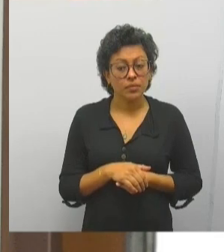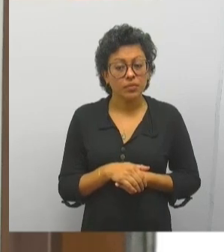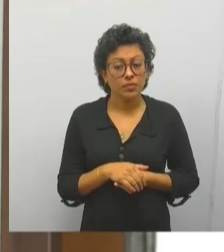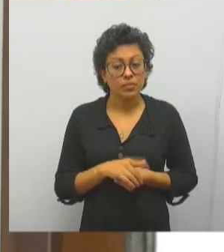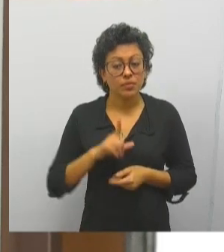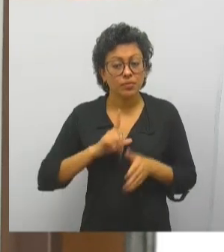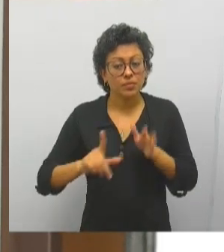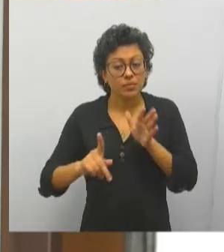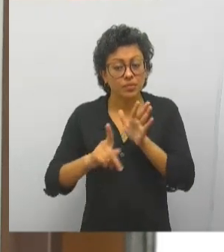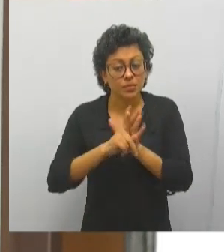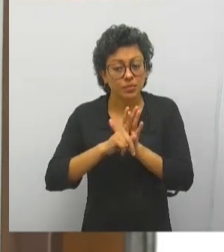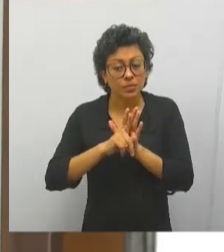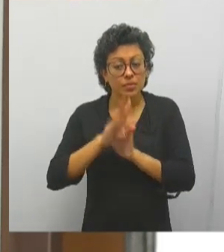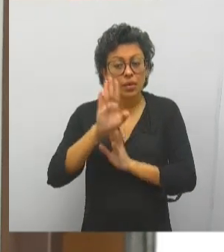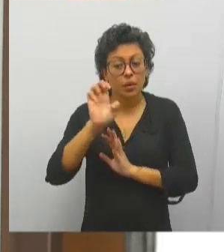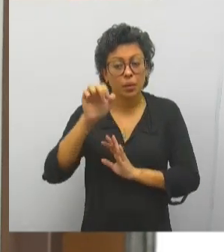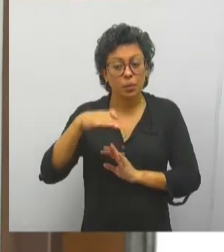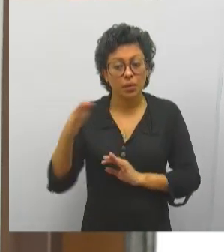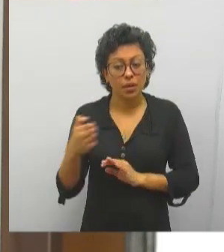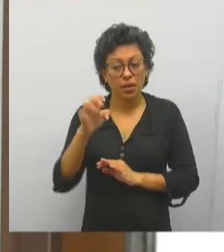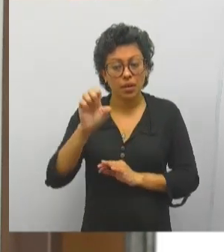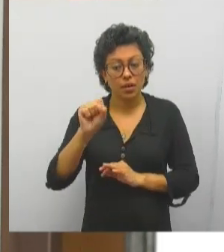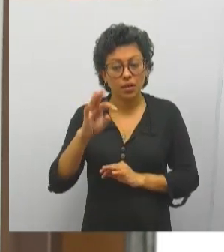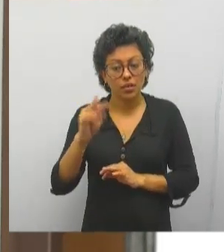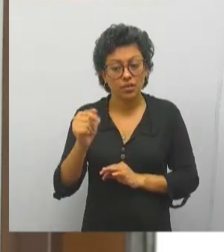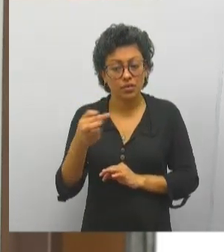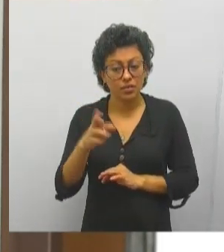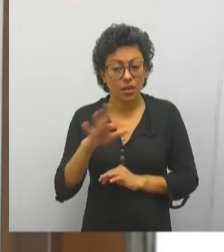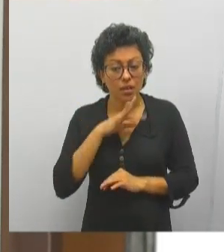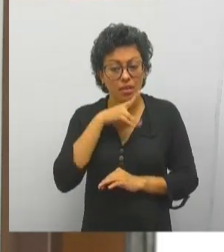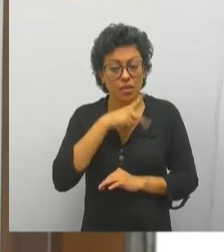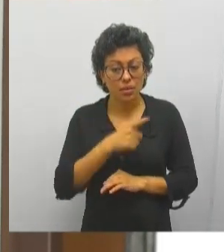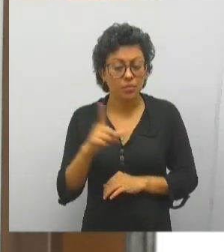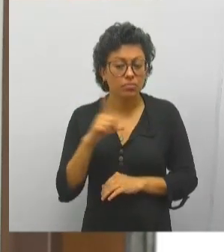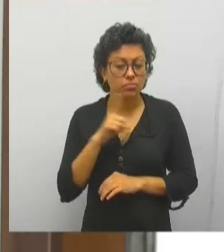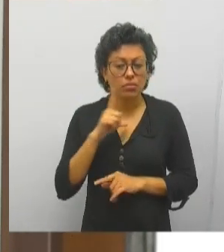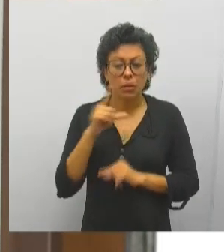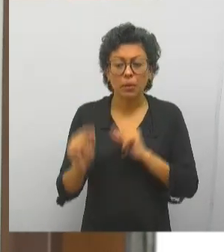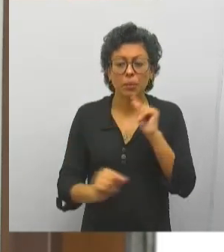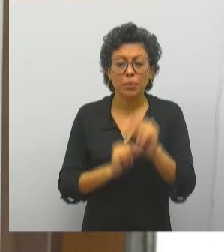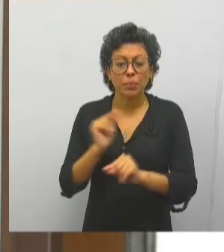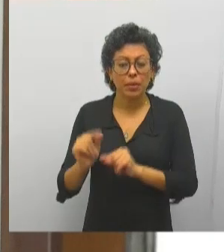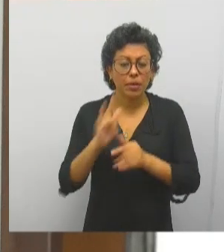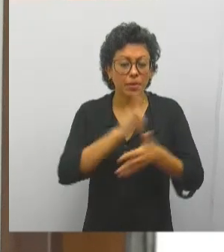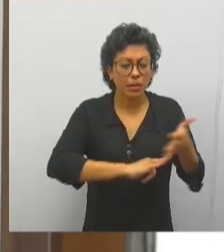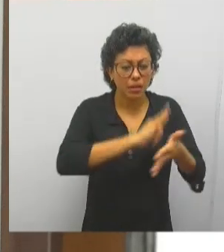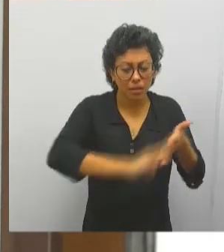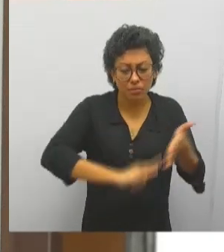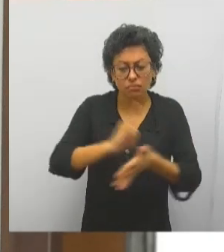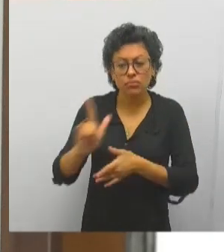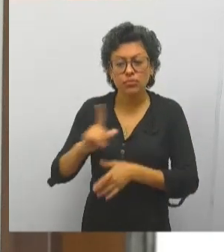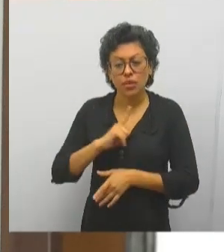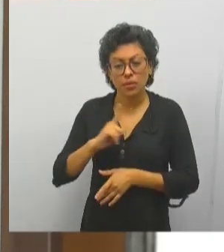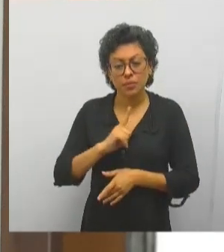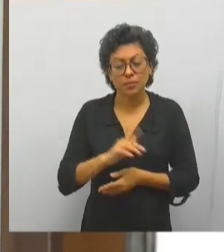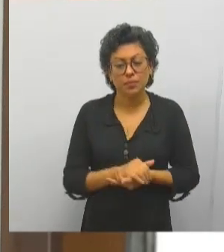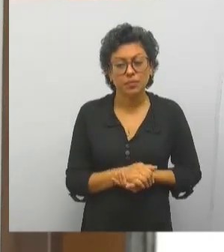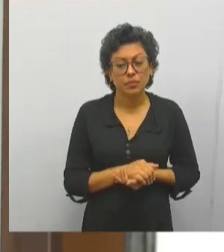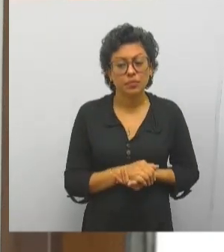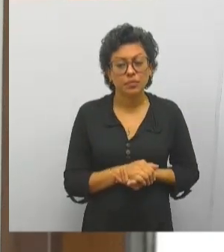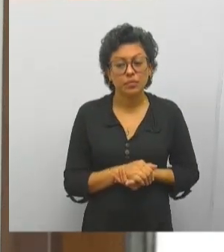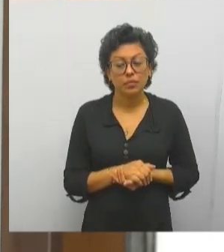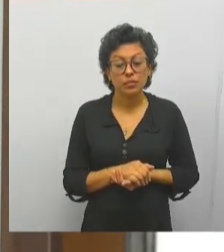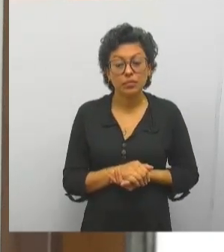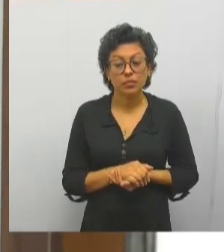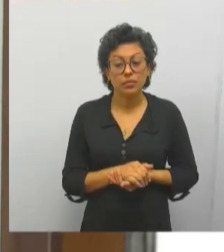o Departamento de Bem-Estar Animal. Aqui nós temos diversas indicações, né? Temos,